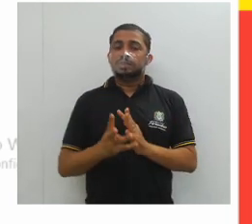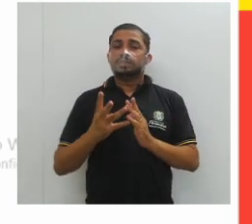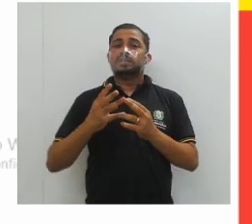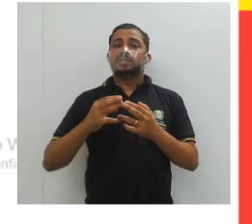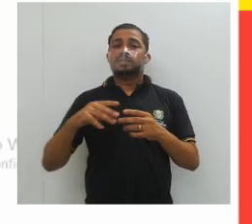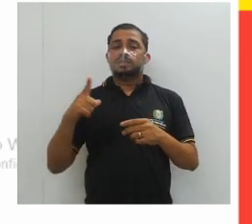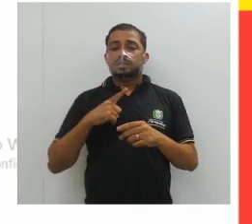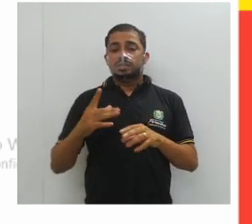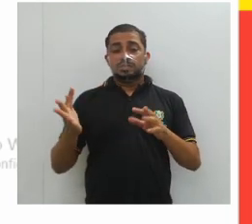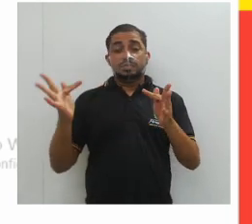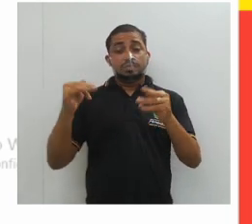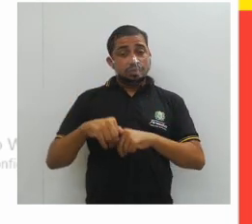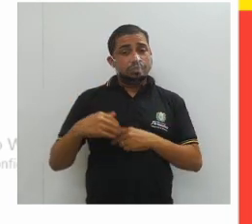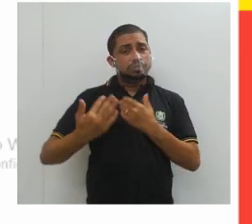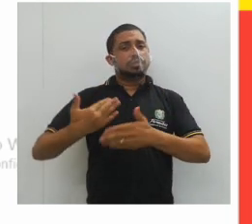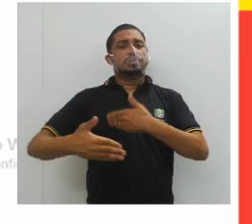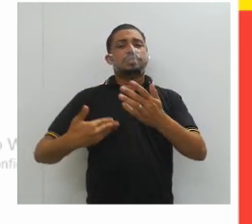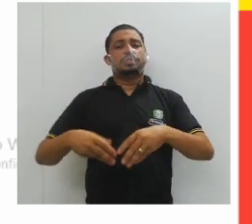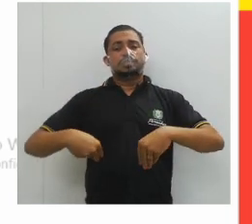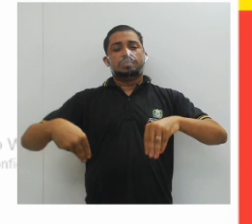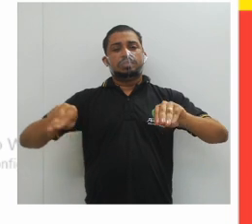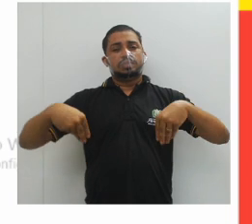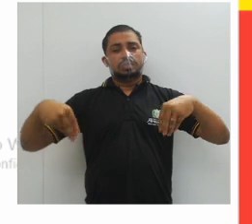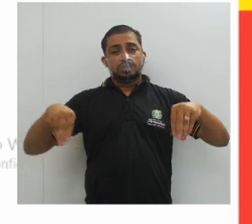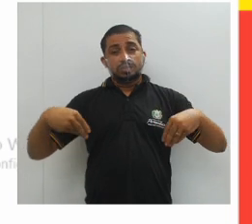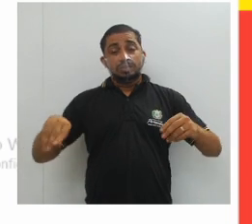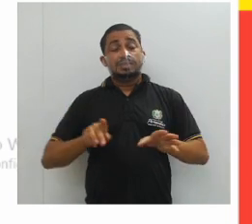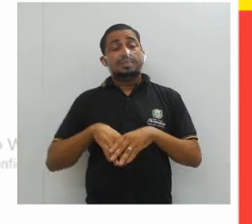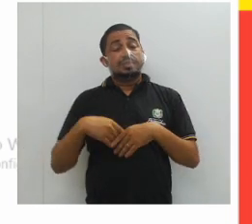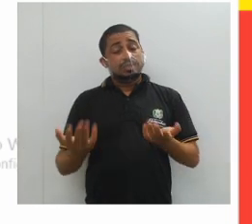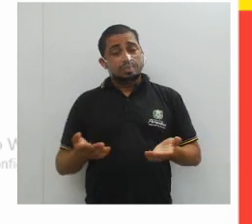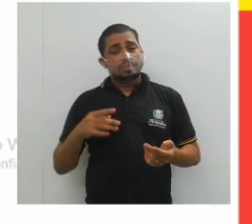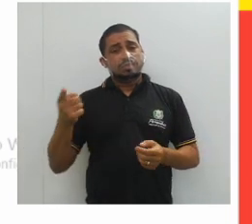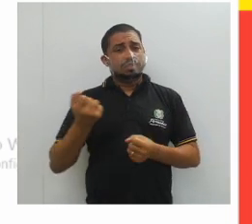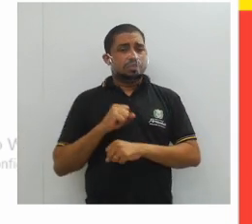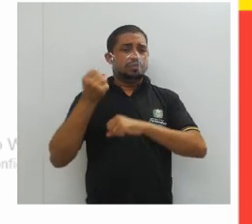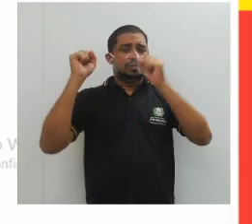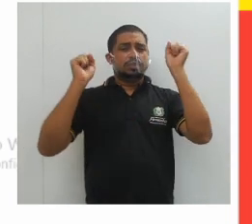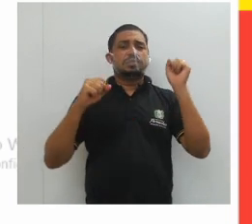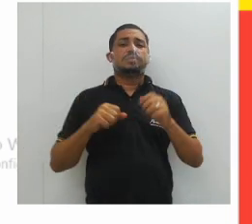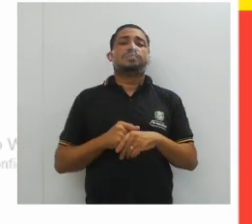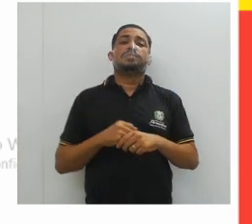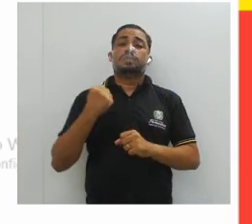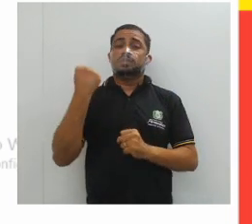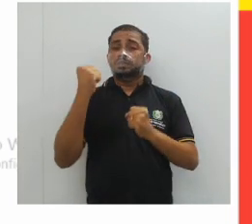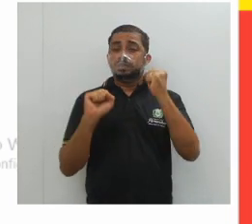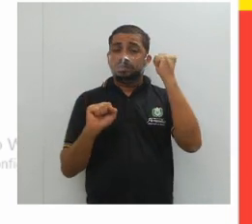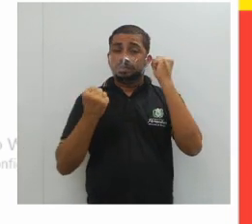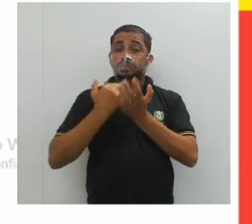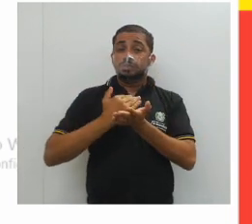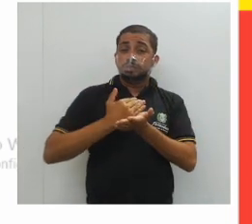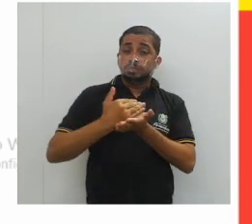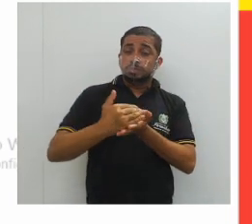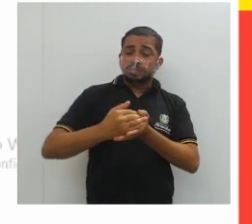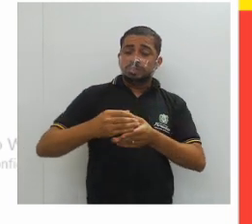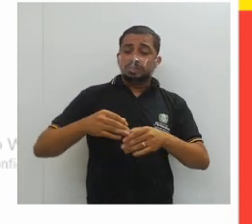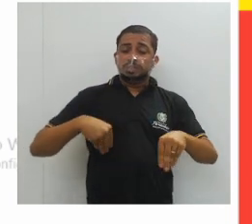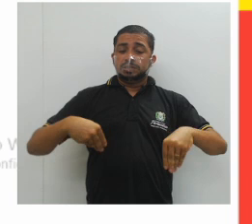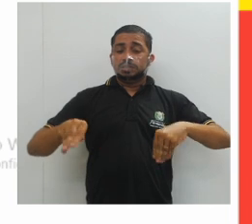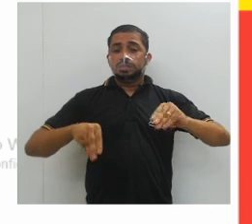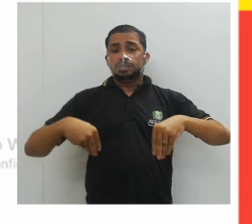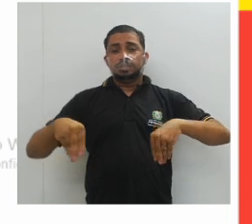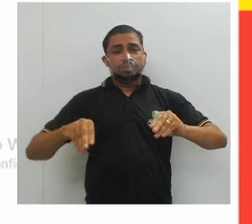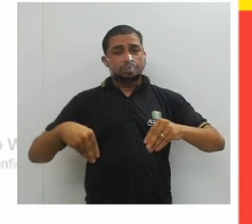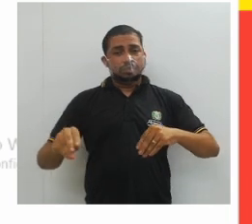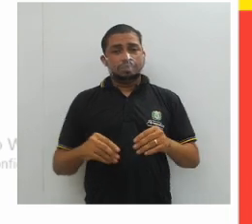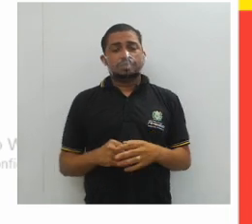de ter no final do processo o tecido. Então a revolução da indústria começa no mundo têxtil, na fabricação de